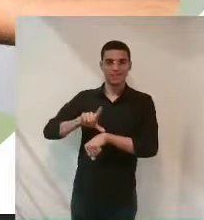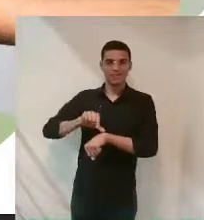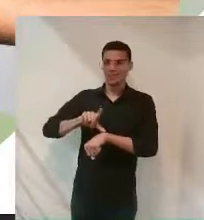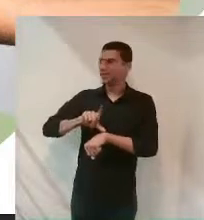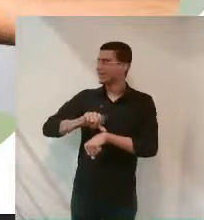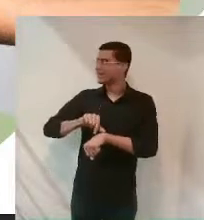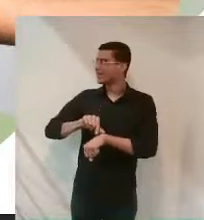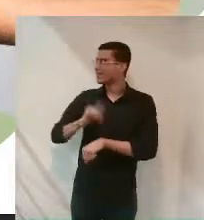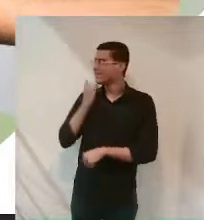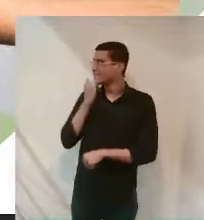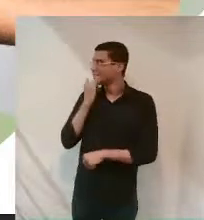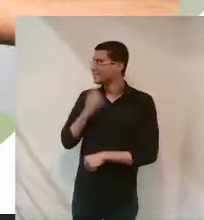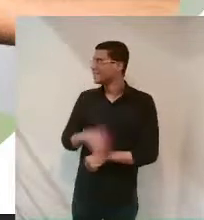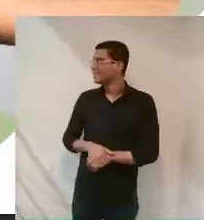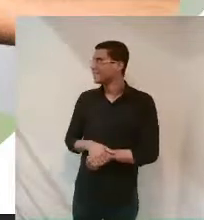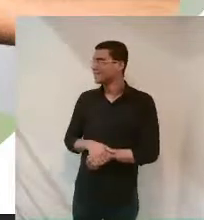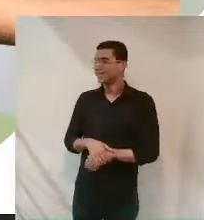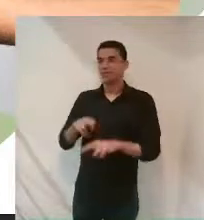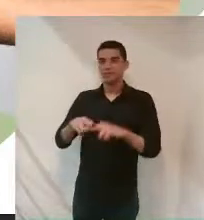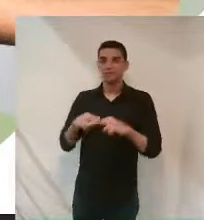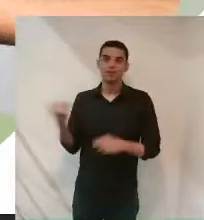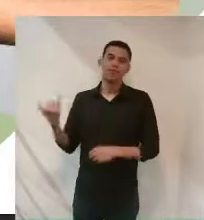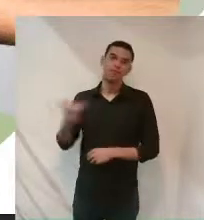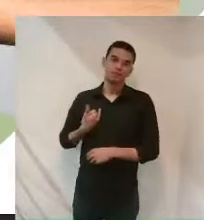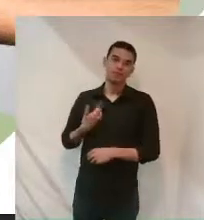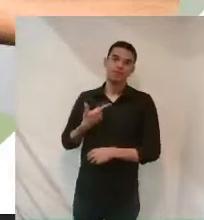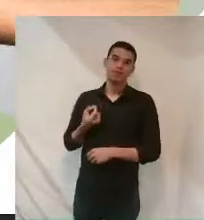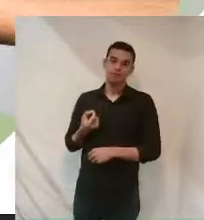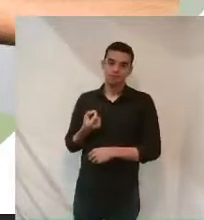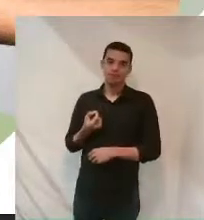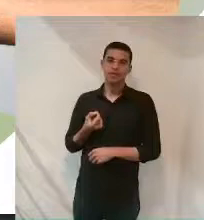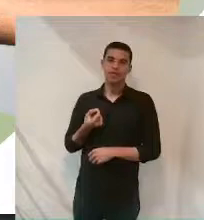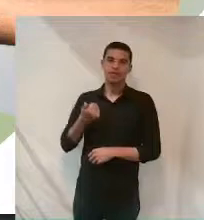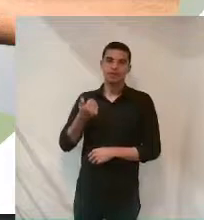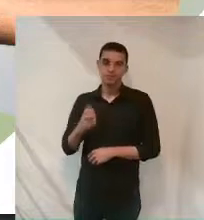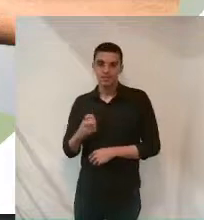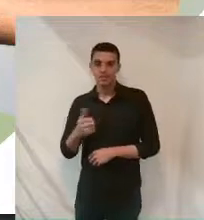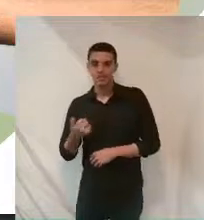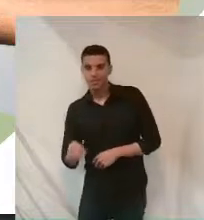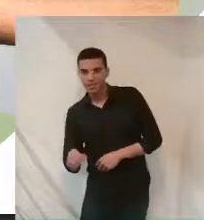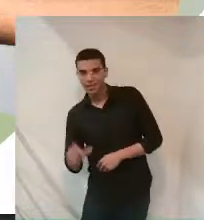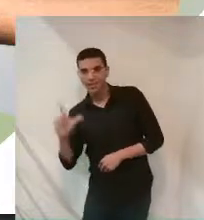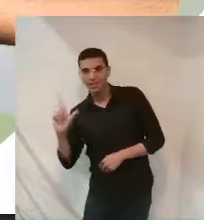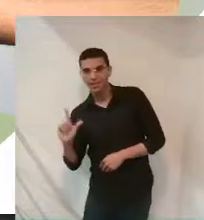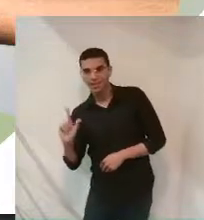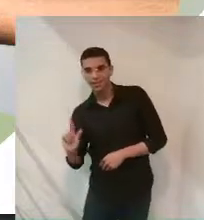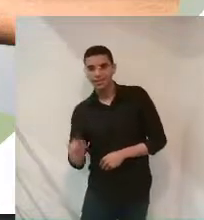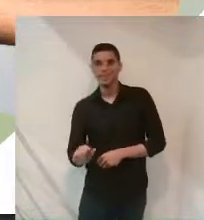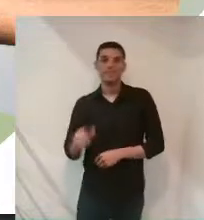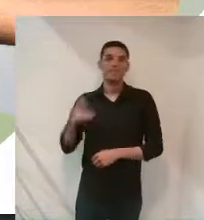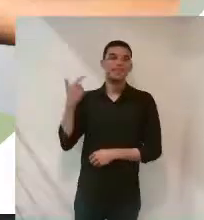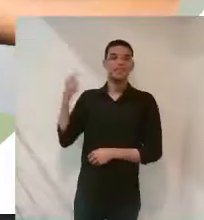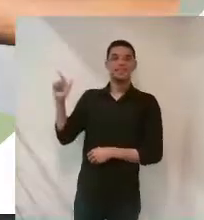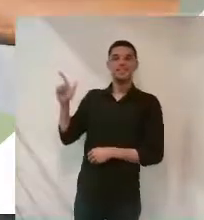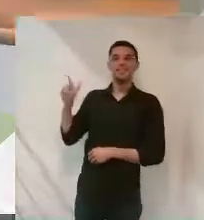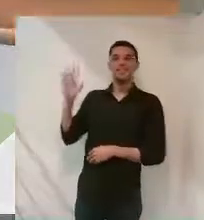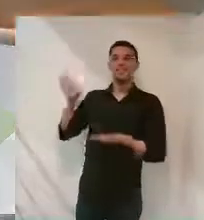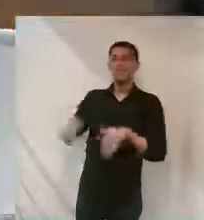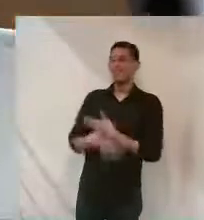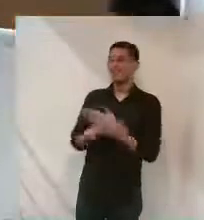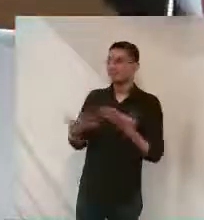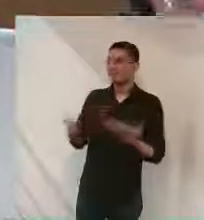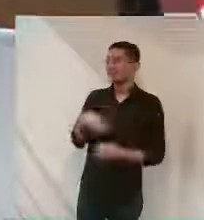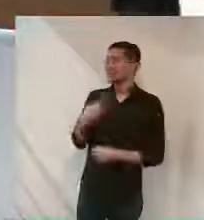chateado, não, porque também tinha me passado 20, depois foi 15, depois 10. E num outro evento que a gente estava uns 15 dias, né,